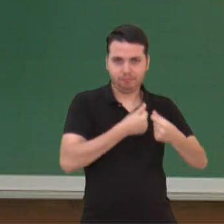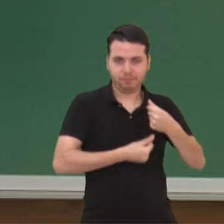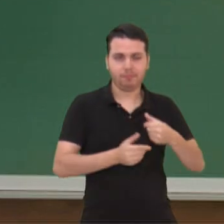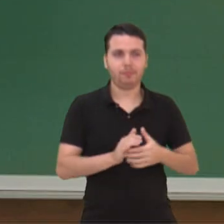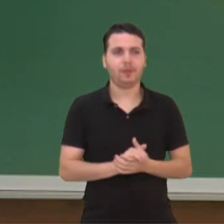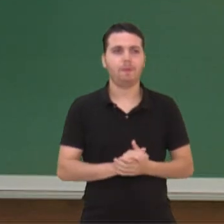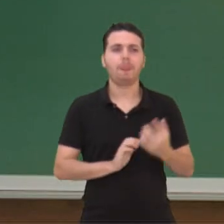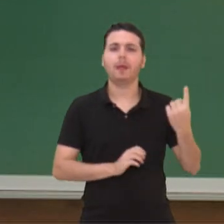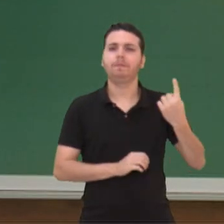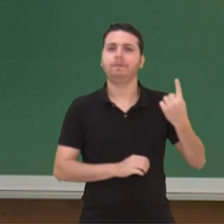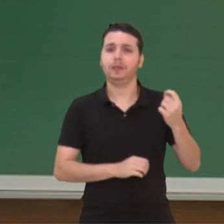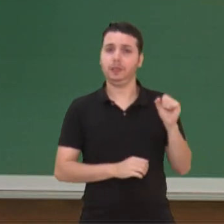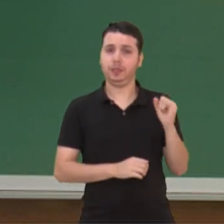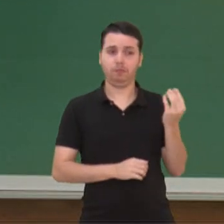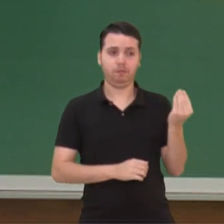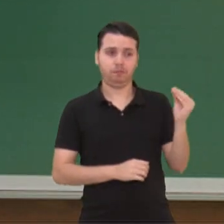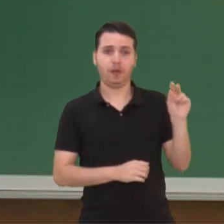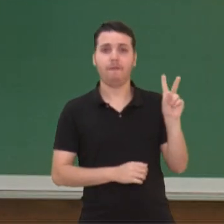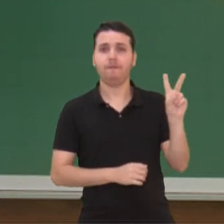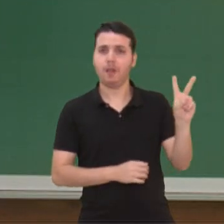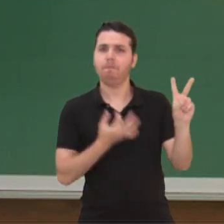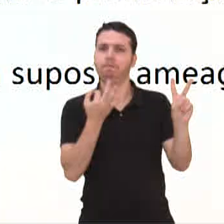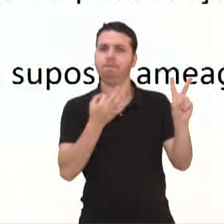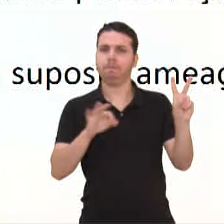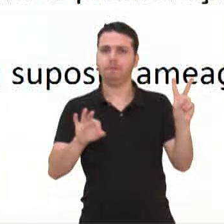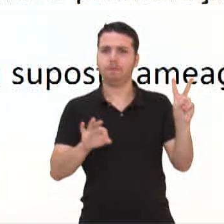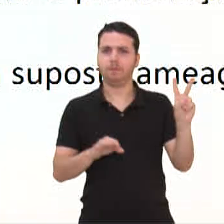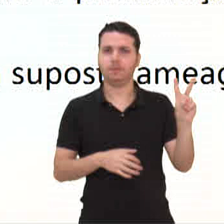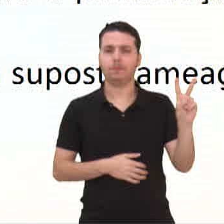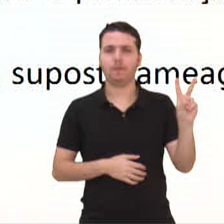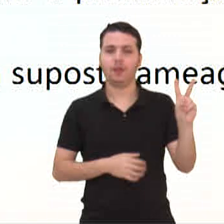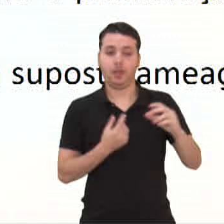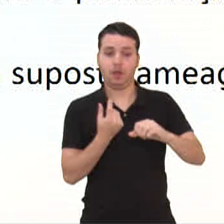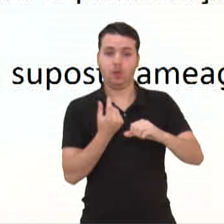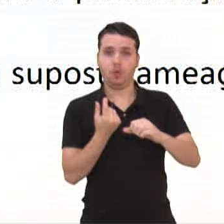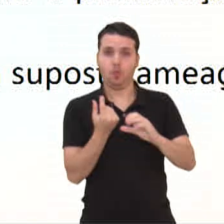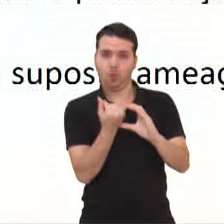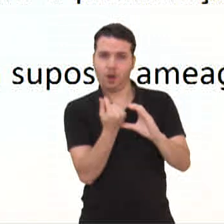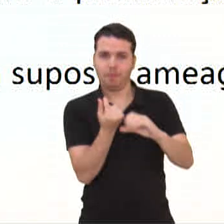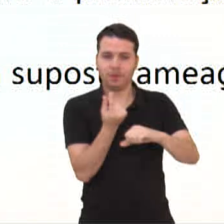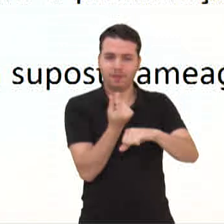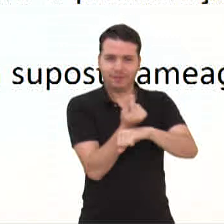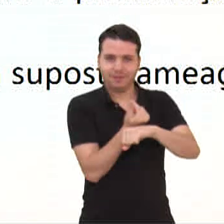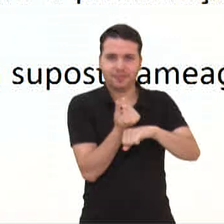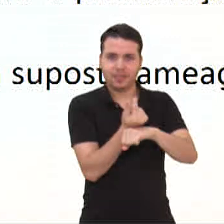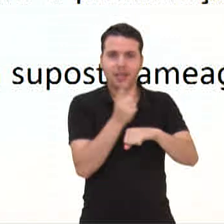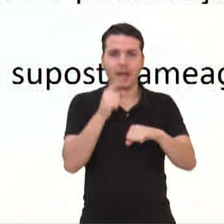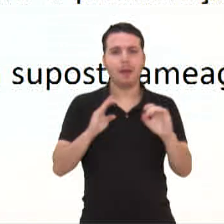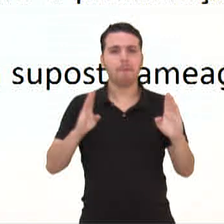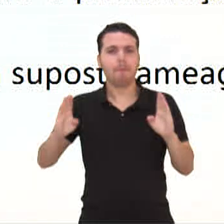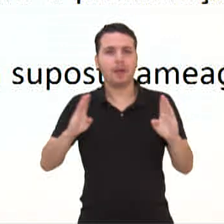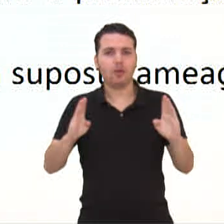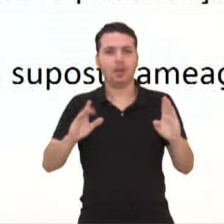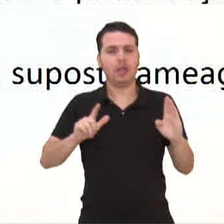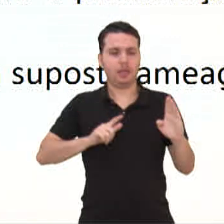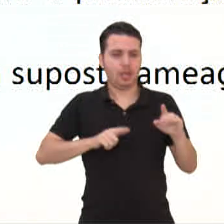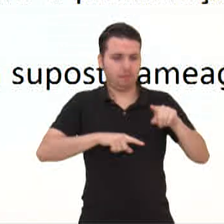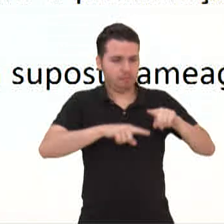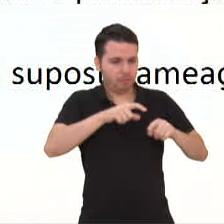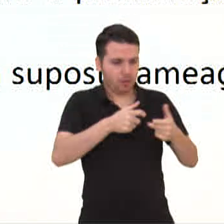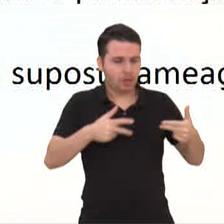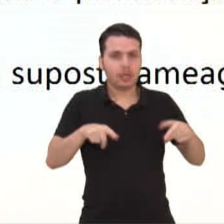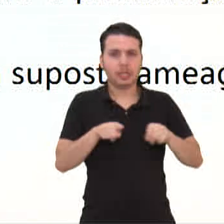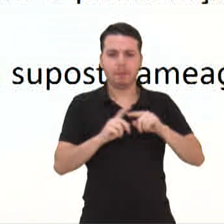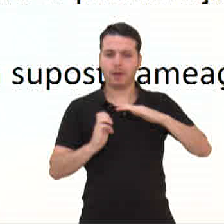A primeira, se você colocou V, você acertou. O capitalismo financeiro é o período em que, além dos produtos, as ações das